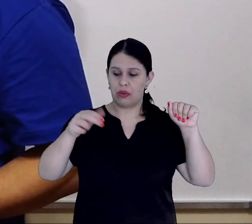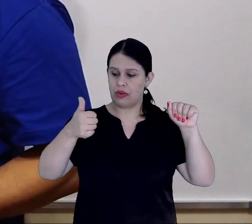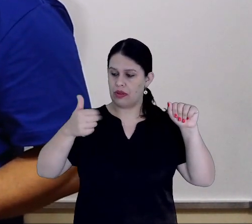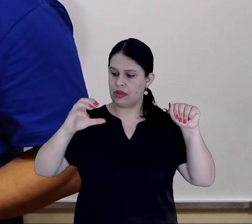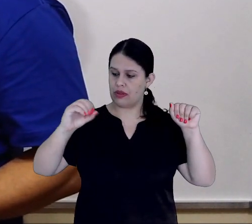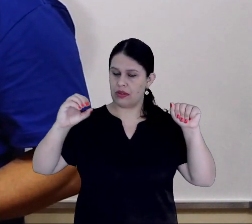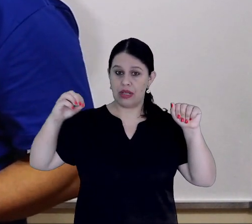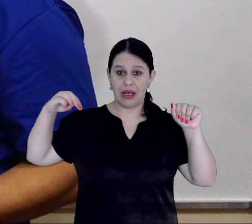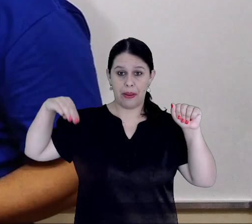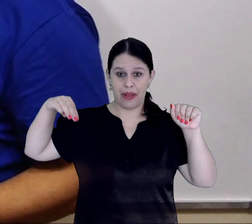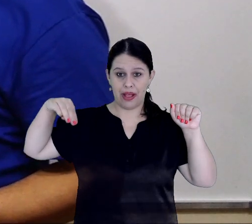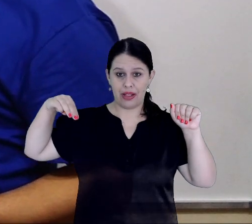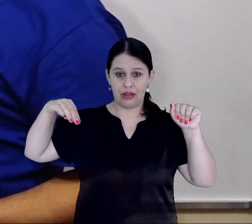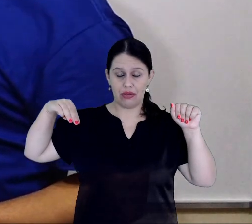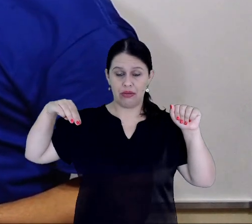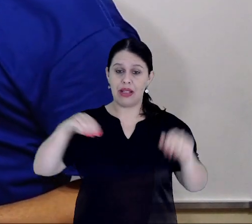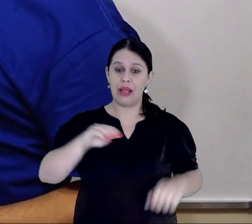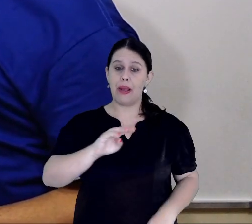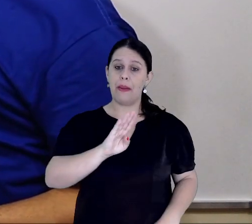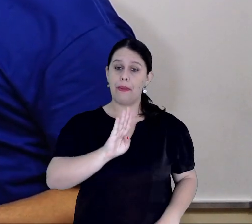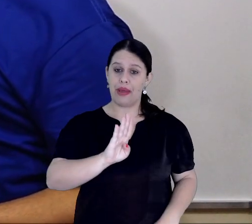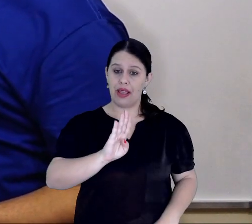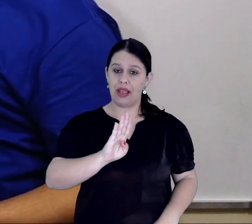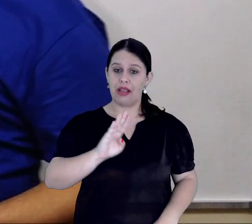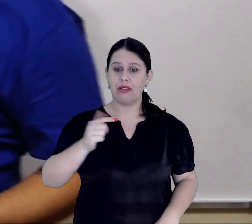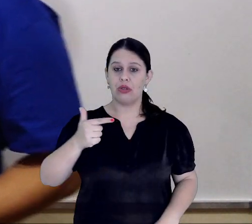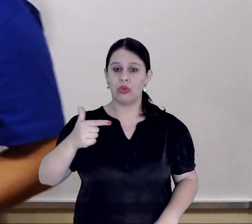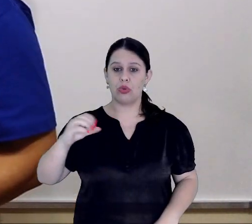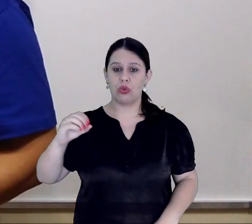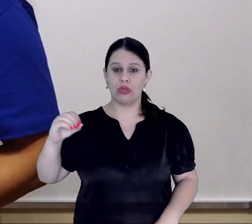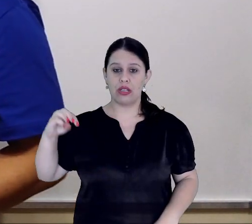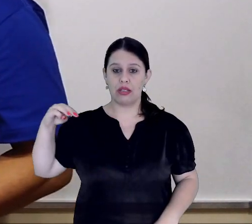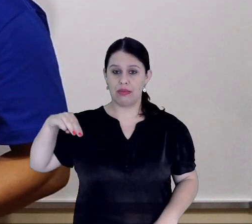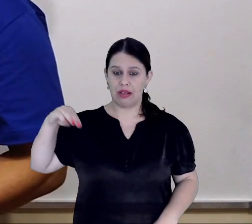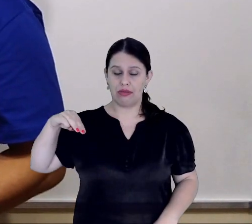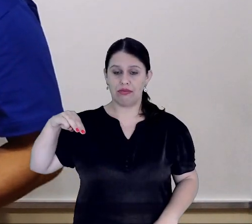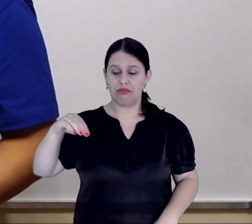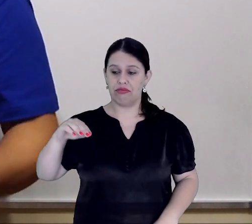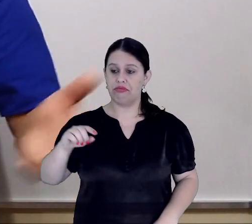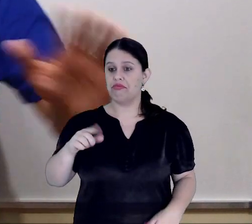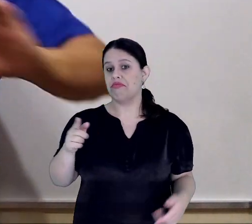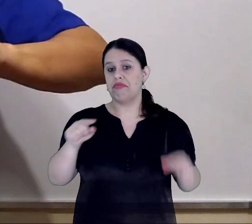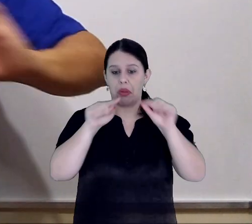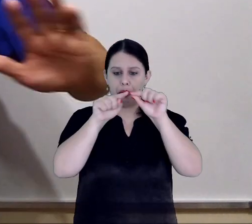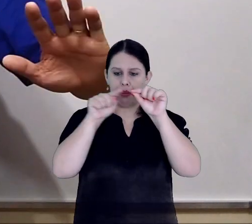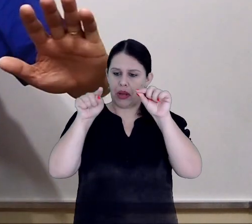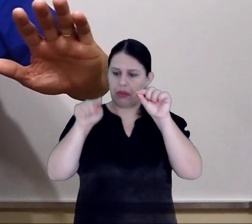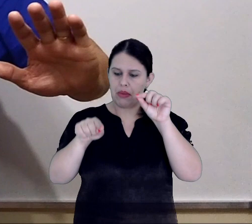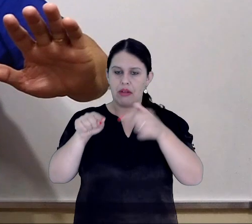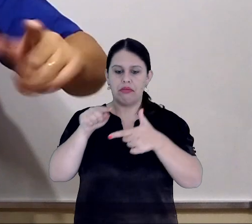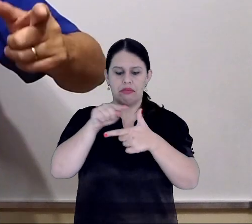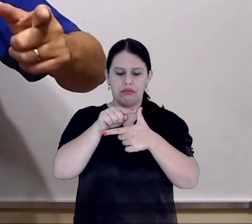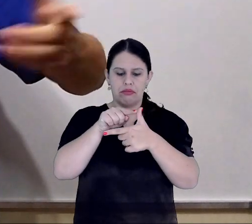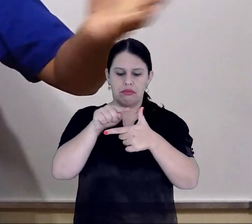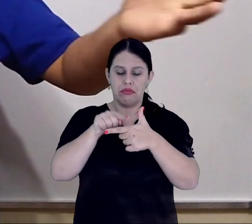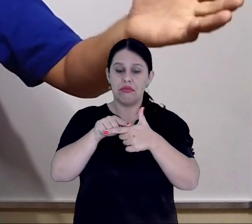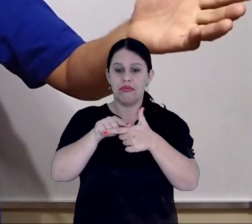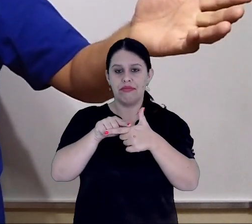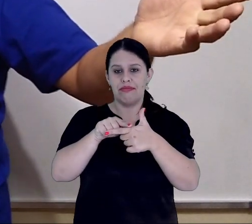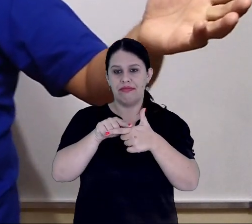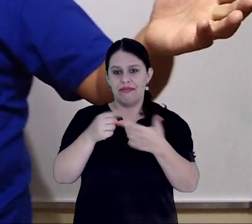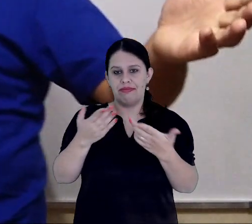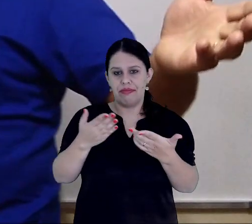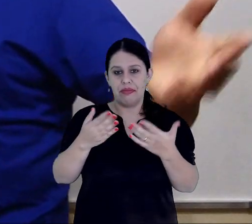metros e um B de 200 metros virando à direita com 90 graus. Perfeito,